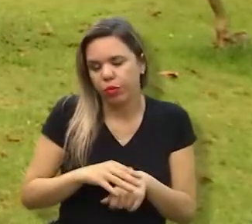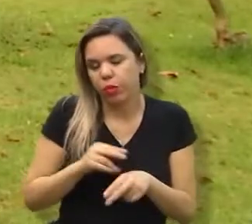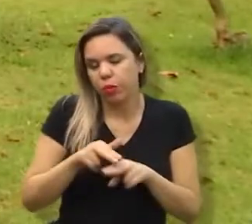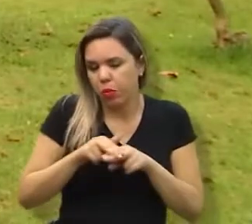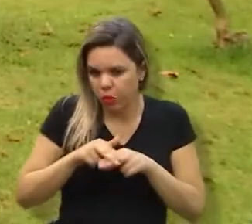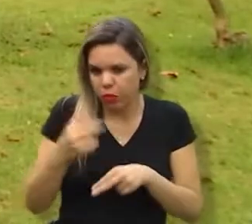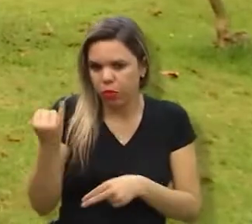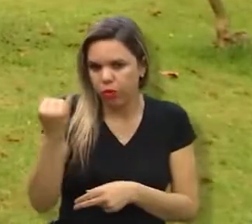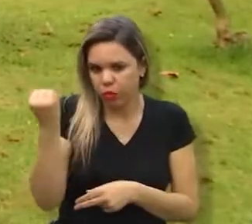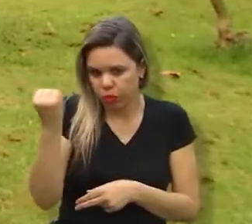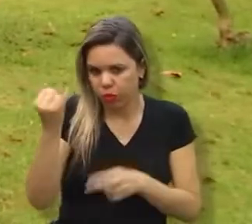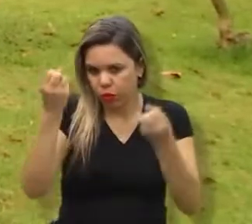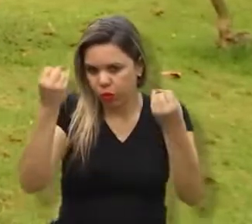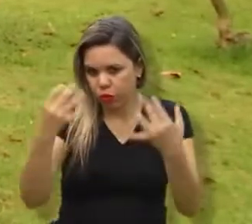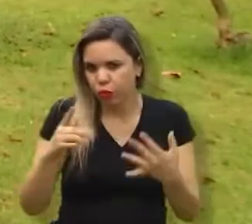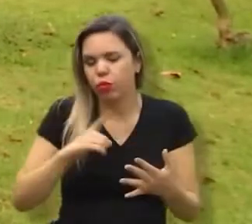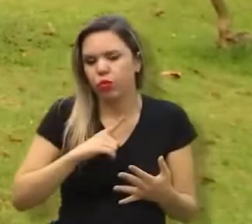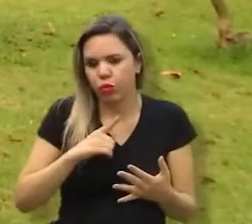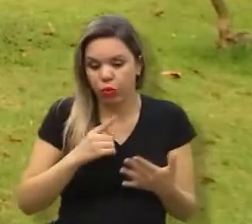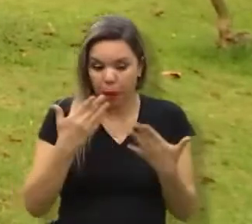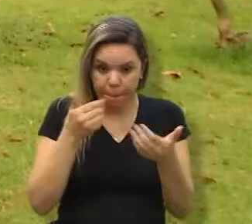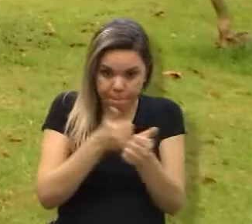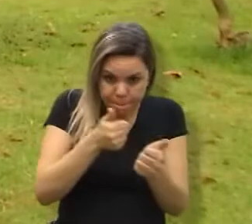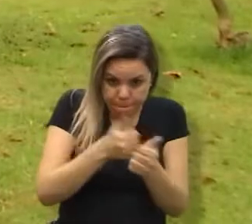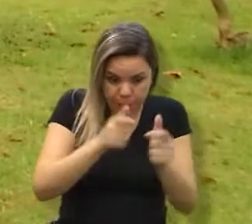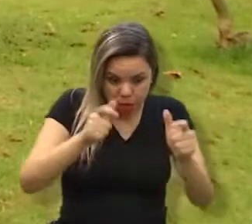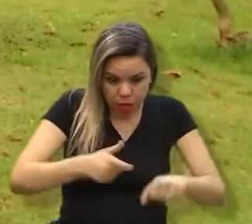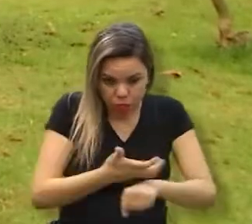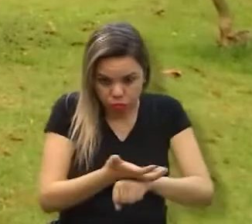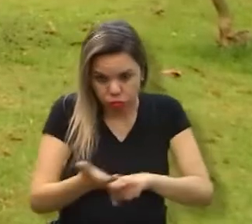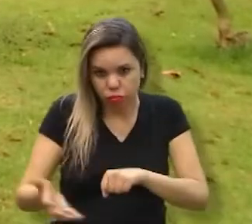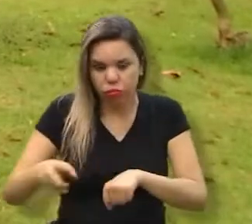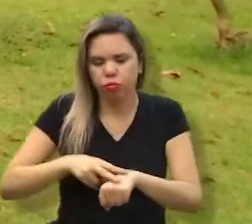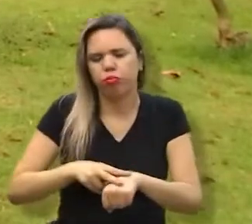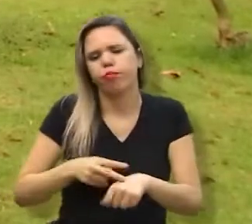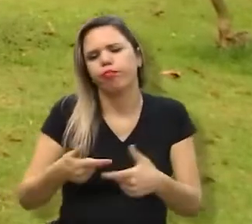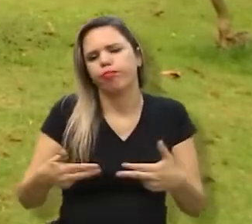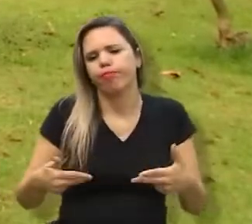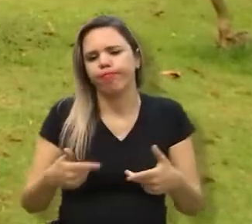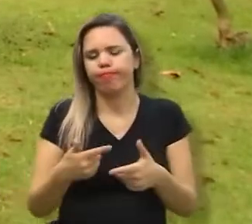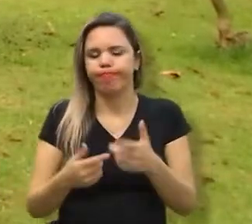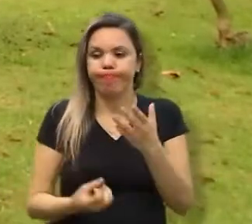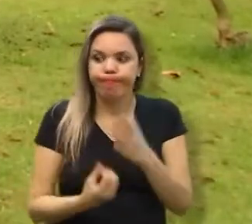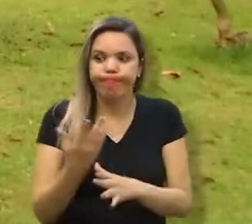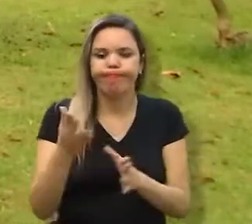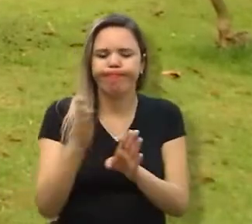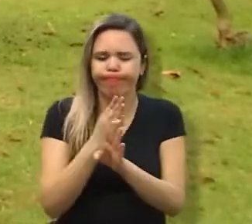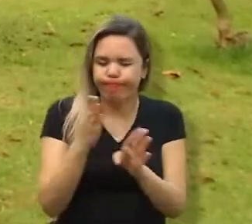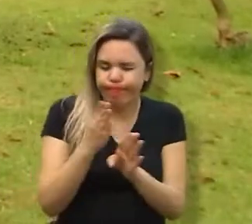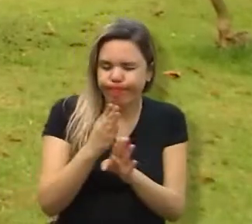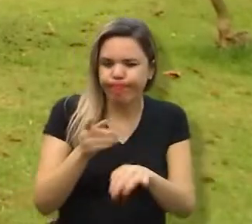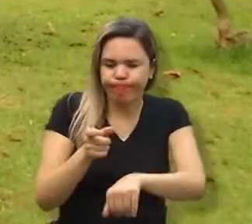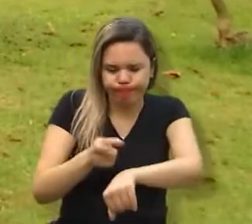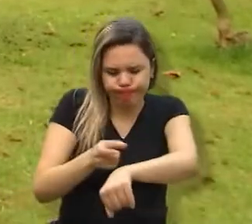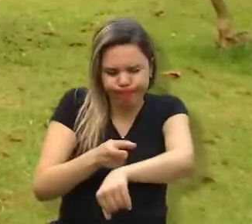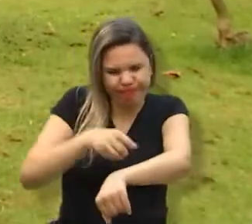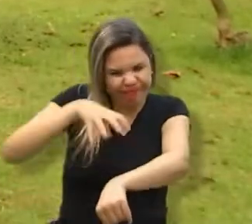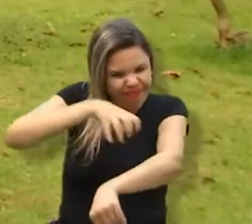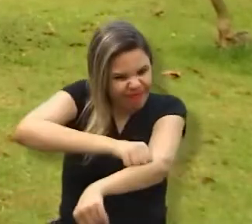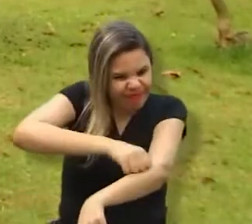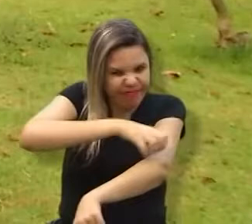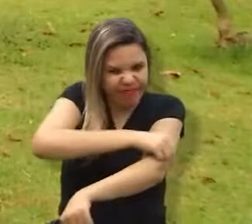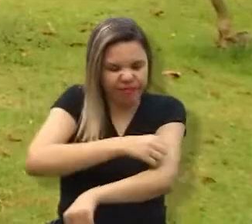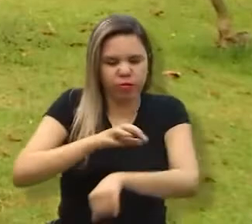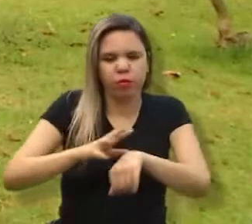quadro. Então, por isso é tão importante relatar que houve a exposição a uma área verde, porque é aí que vai ter a desconfiança, né,